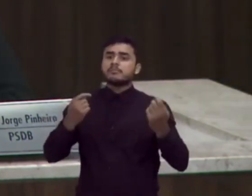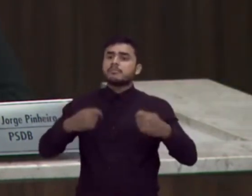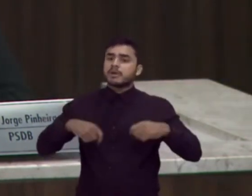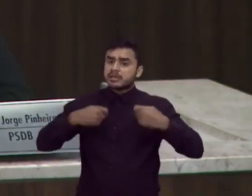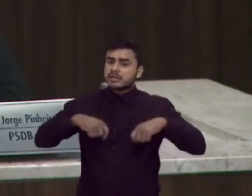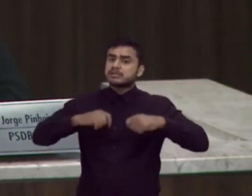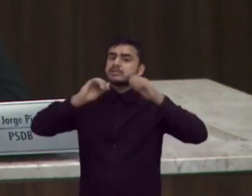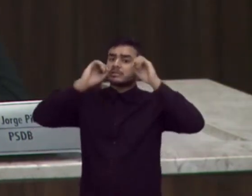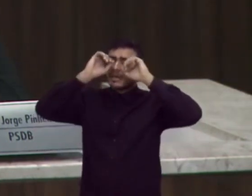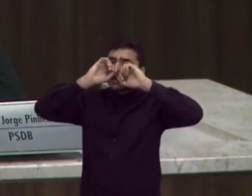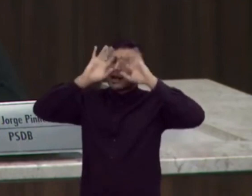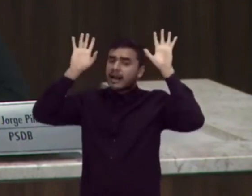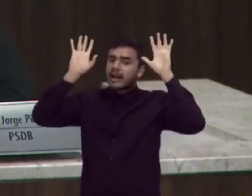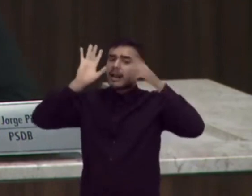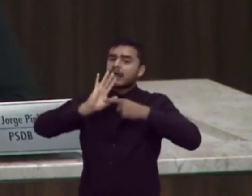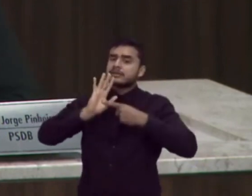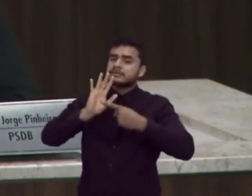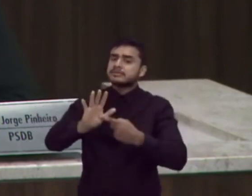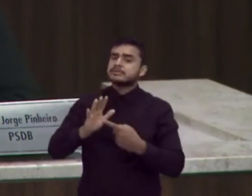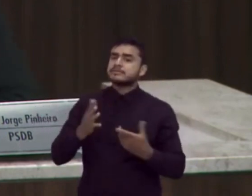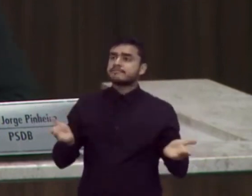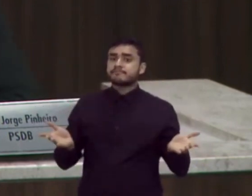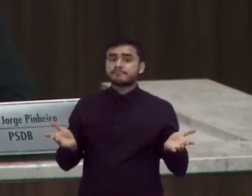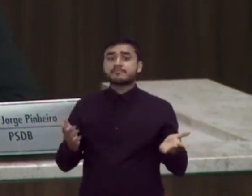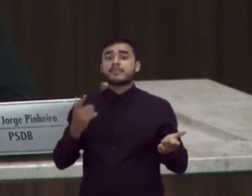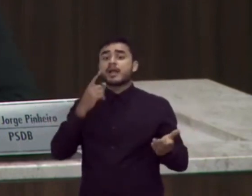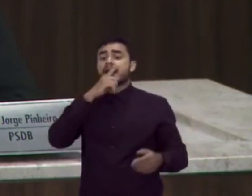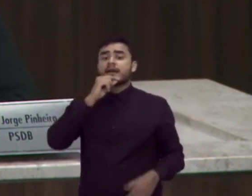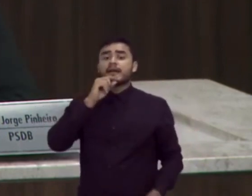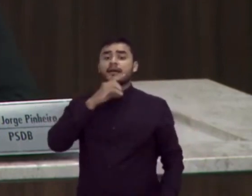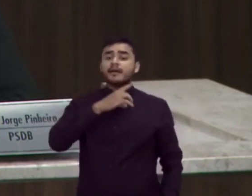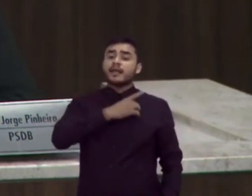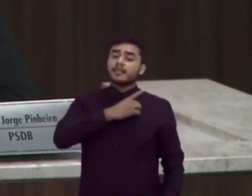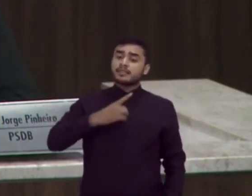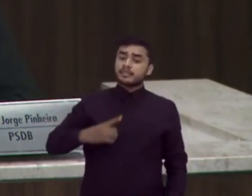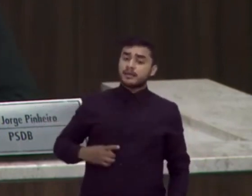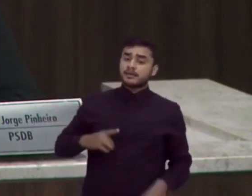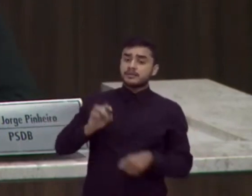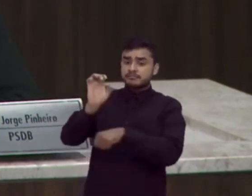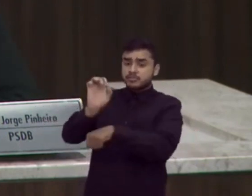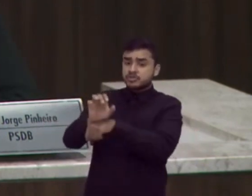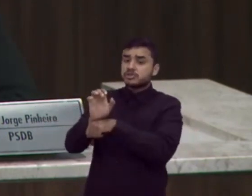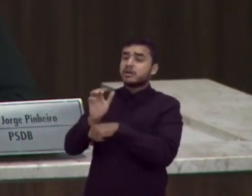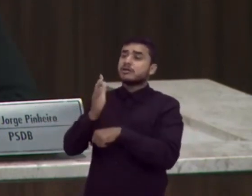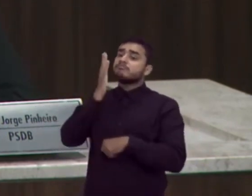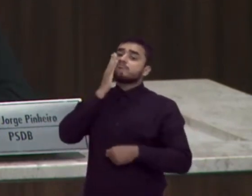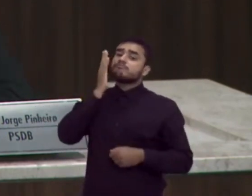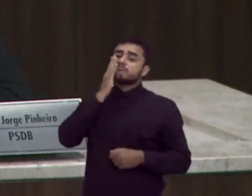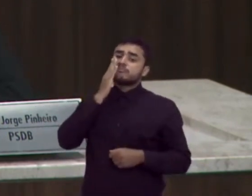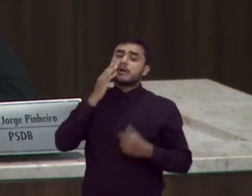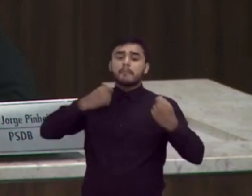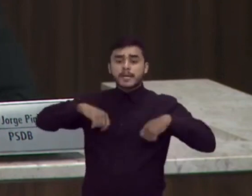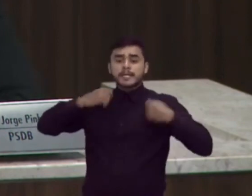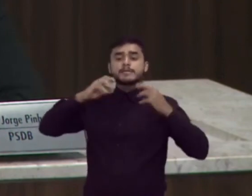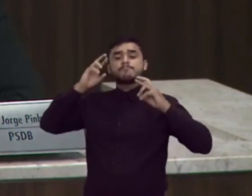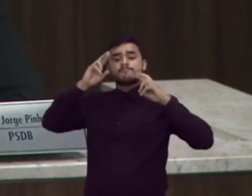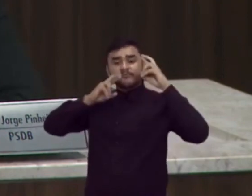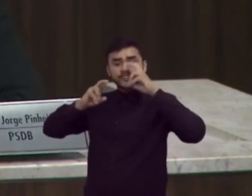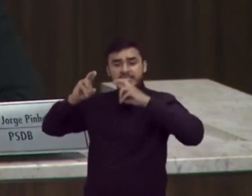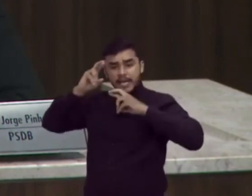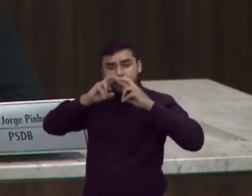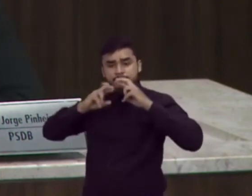esclarecido e nós precisamos conversar com aqueles deputados estaduais que foram eleitos, aqueles que estão dizendo que de fato não concordam com